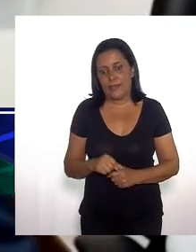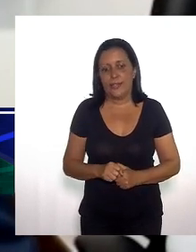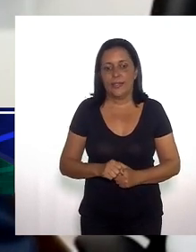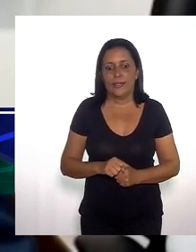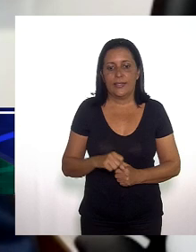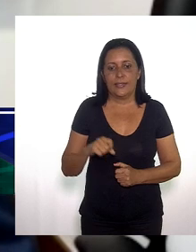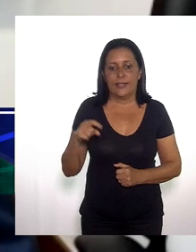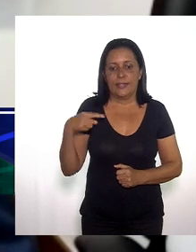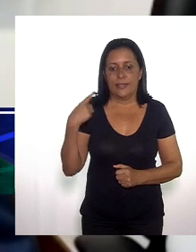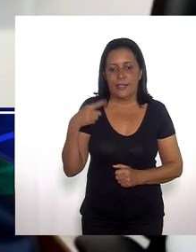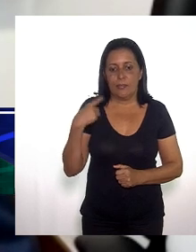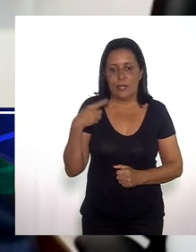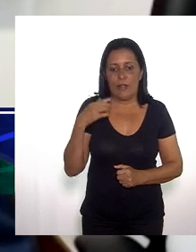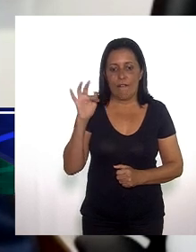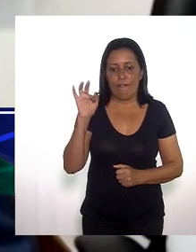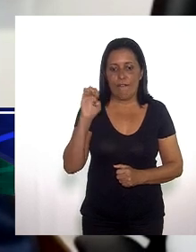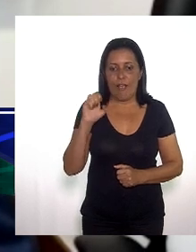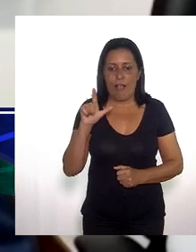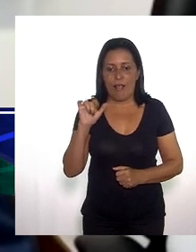Deputado Felipe Soares.